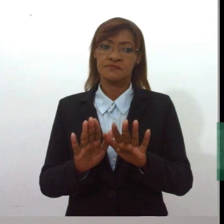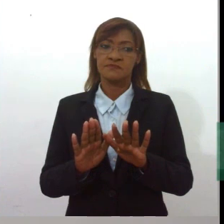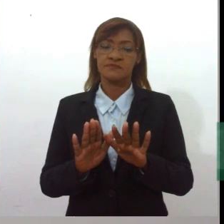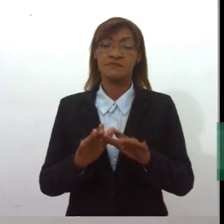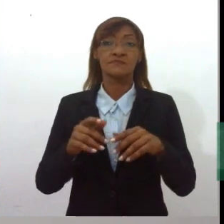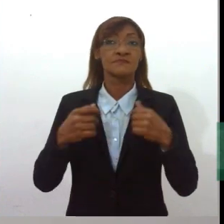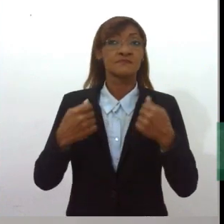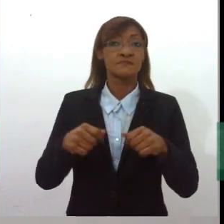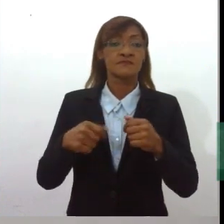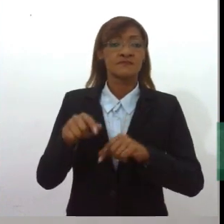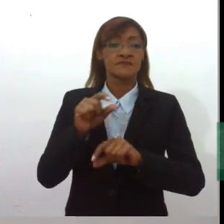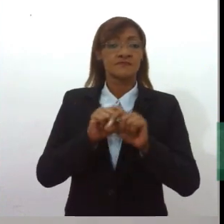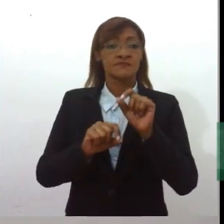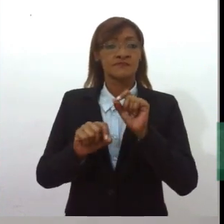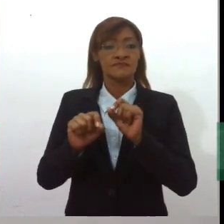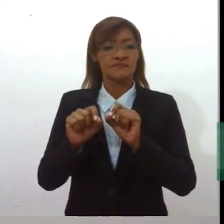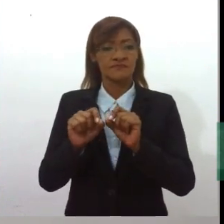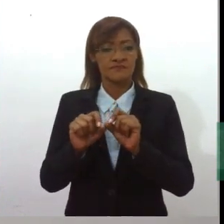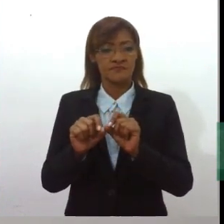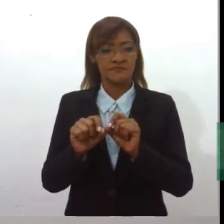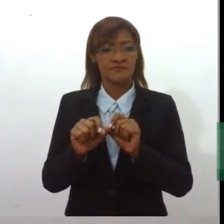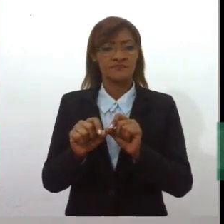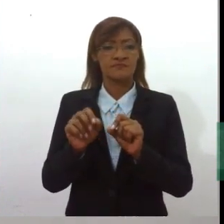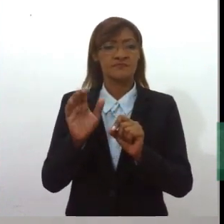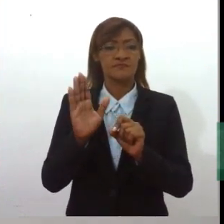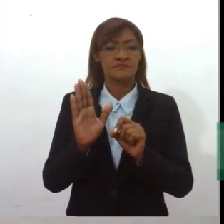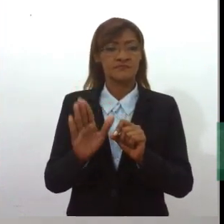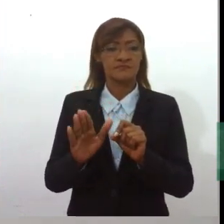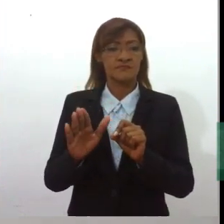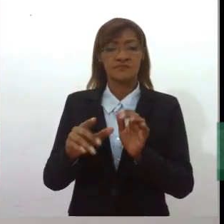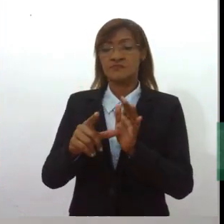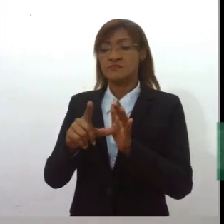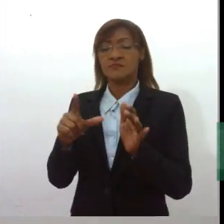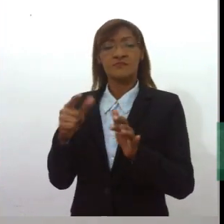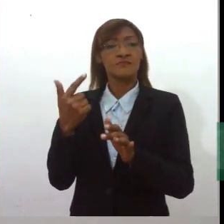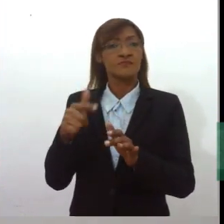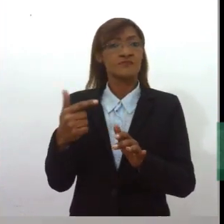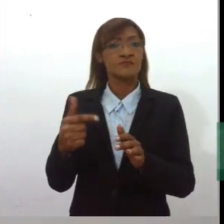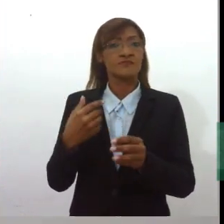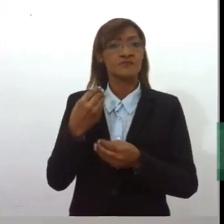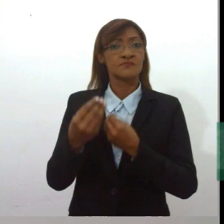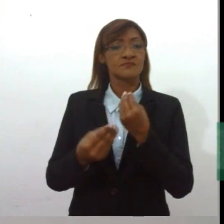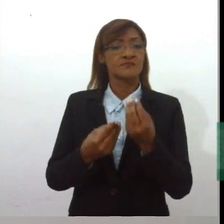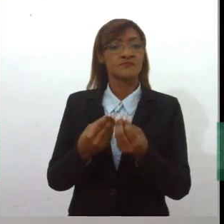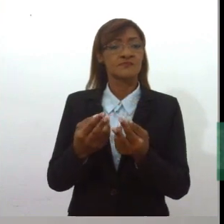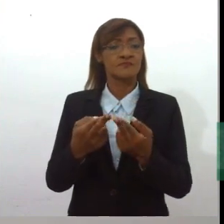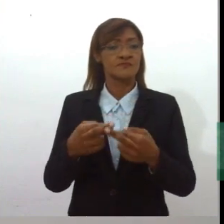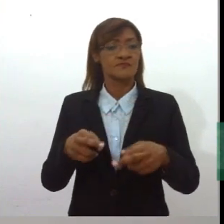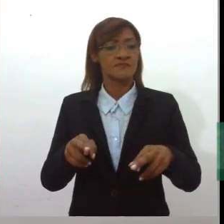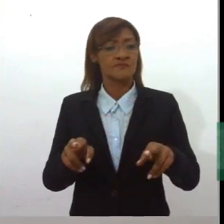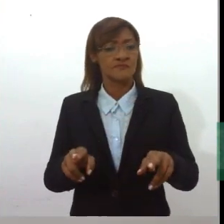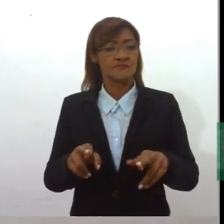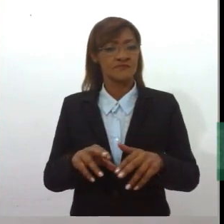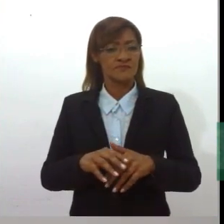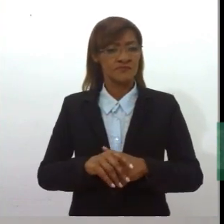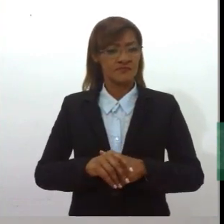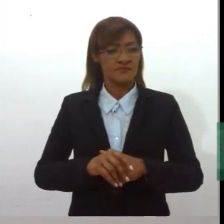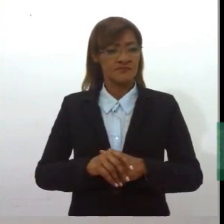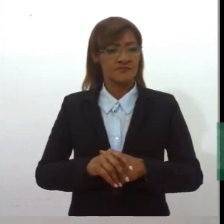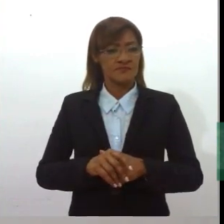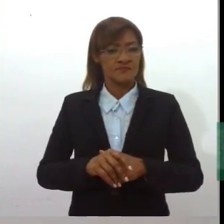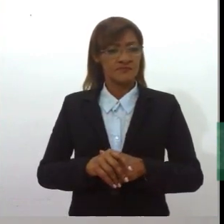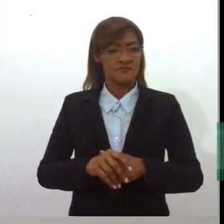necessidade de se fazer mesmo documentado a gente não tinha como fazer né um animal com câncer já disseminado